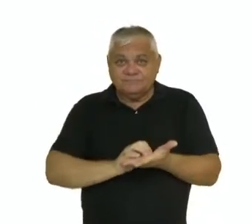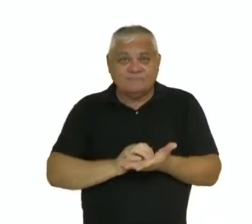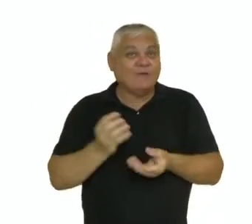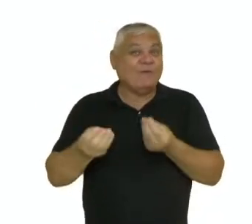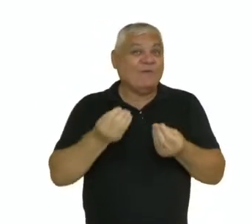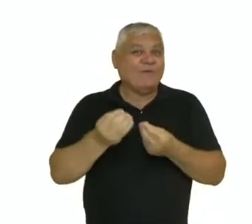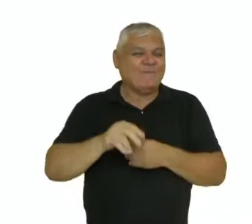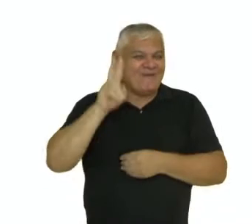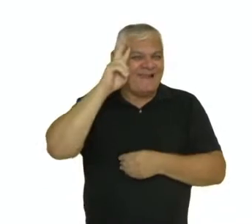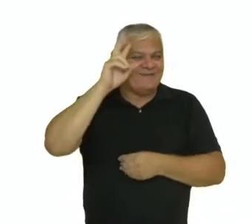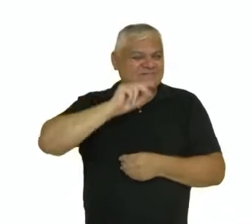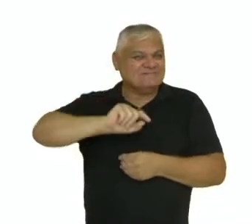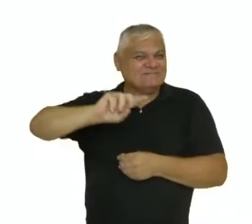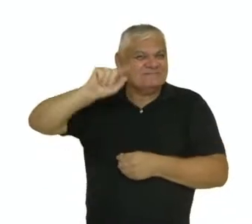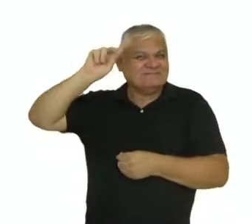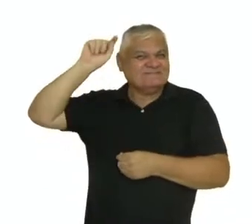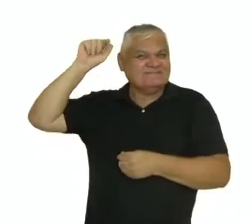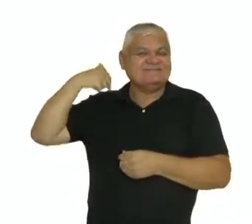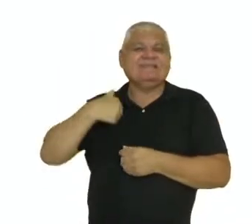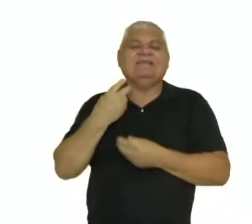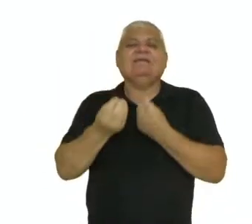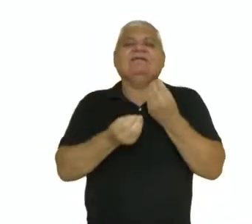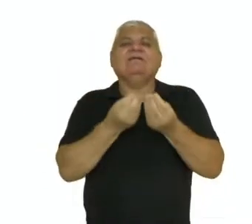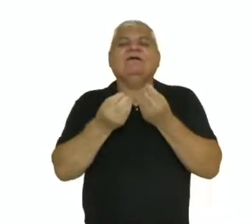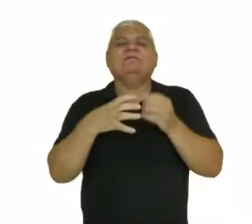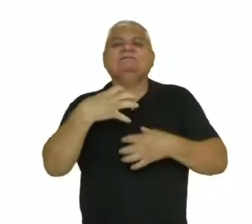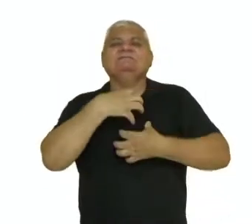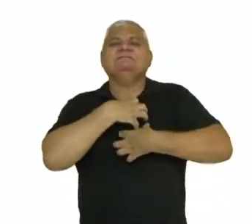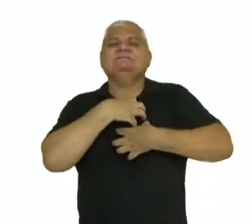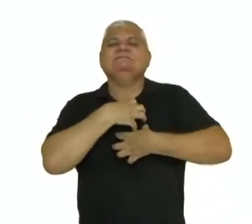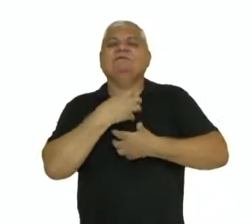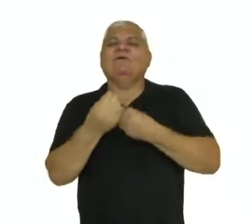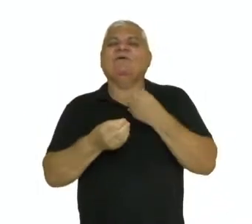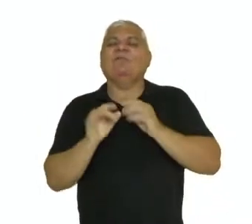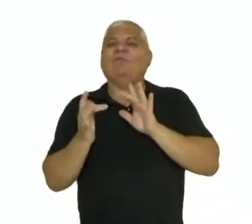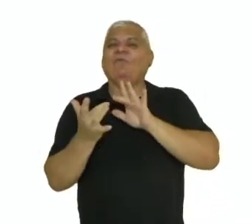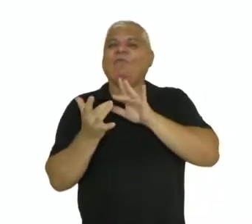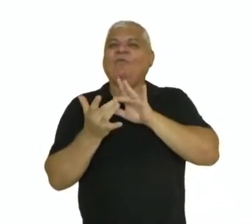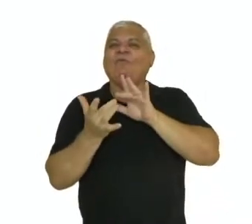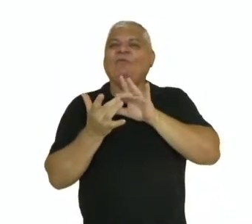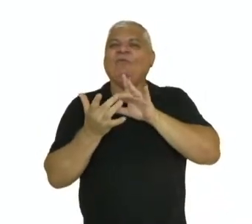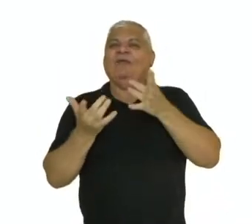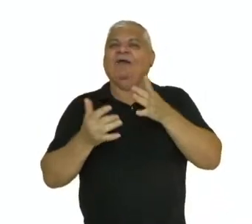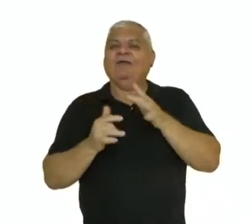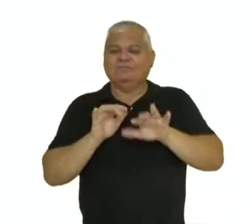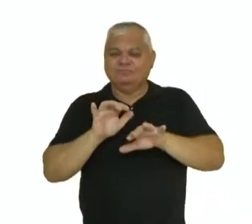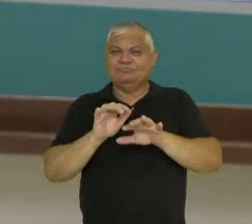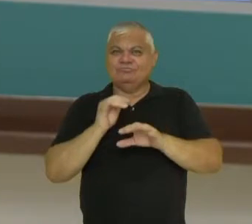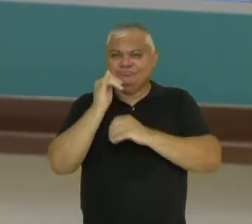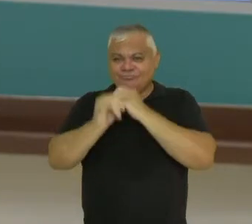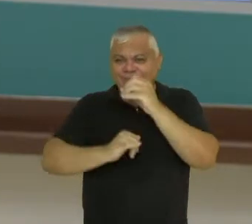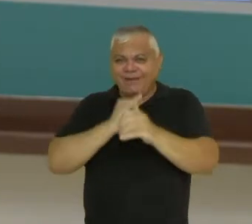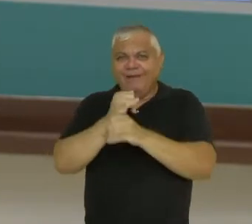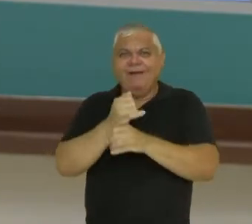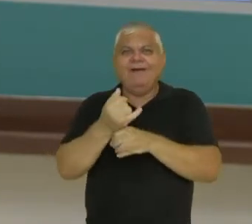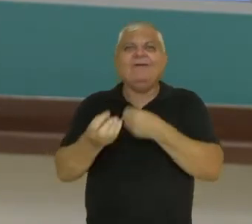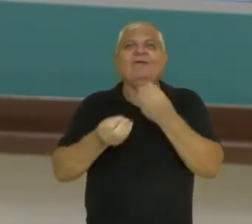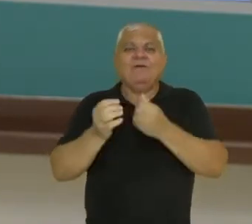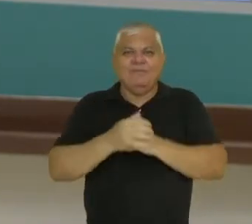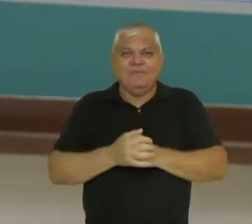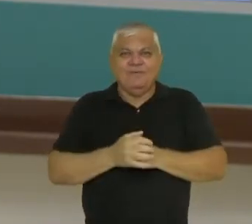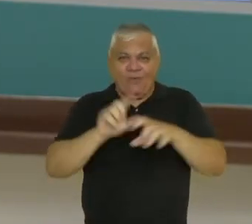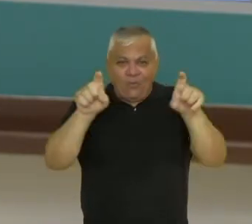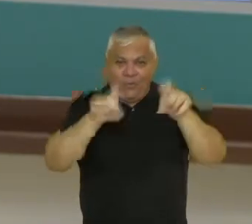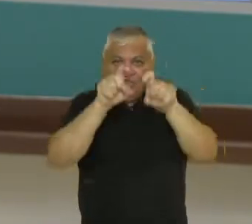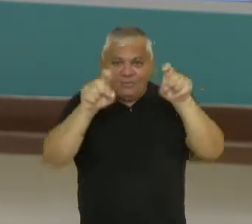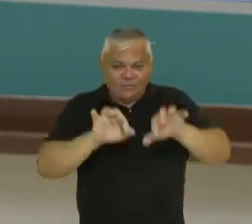uma recapitulação e buscar se lembrar de como se sentiu ao entrar em contato com o universo digital? Você lembra a primeira vez que usou o